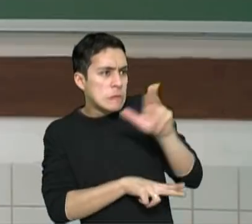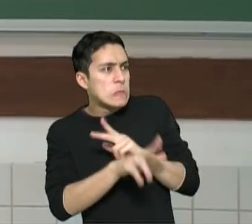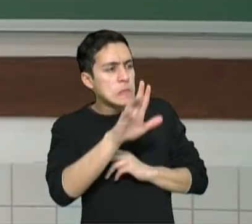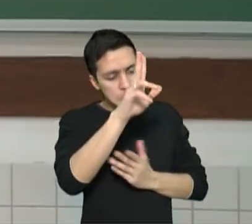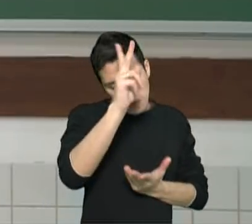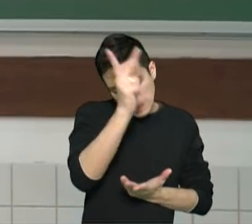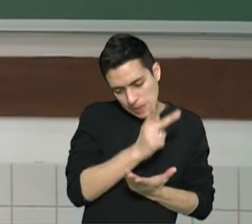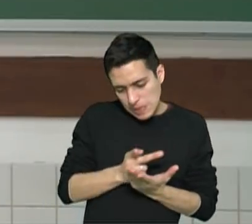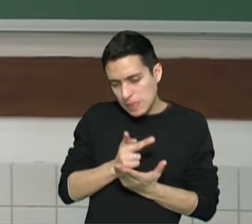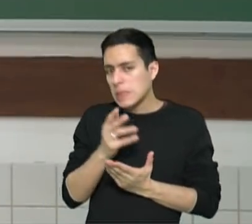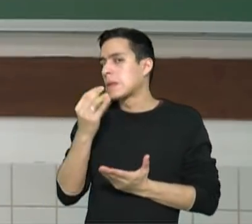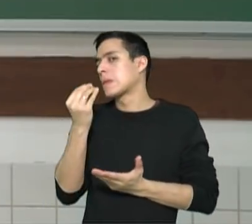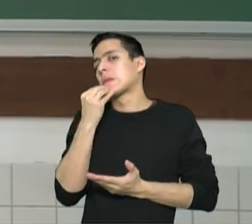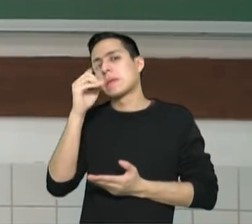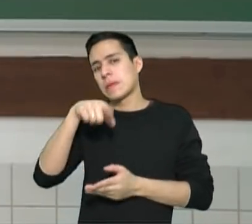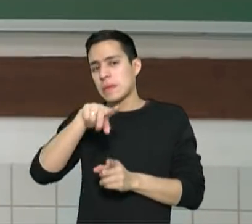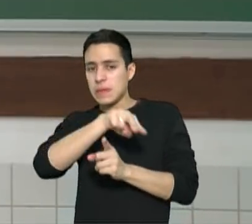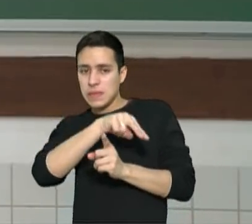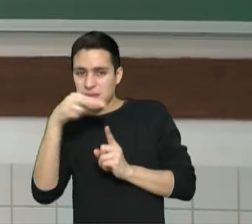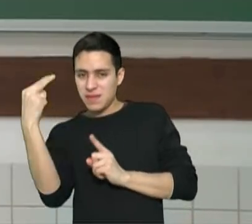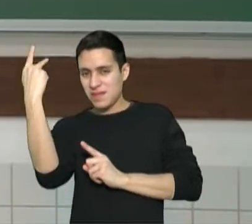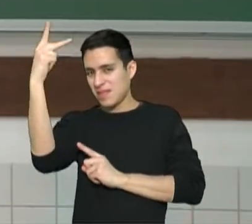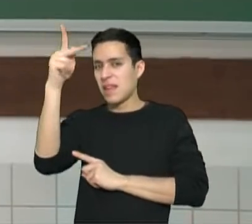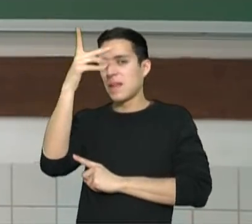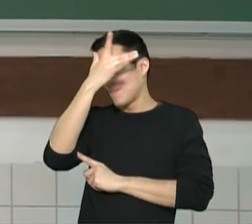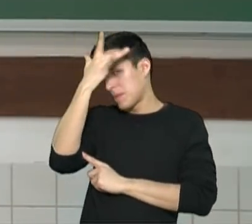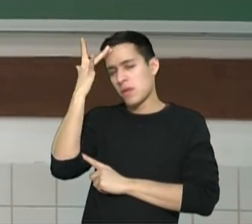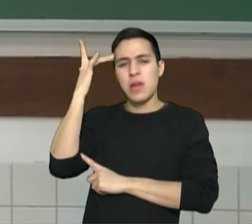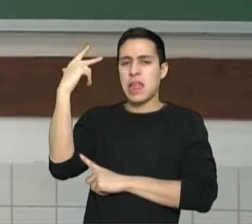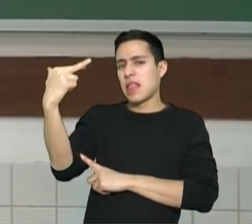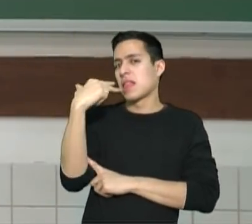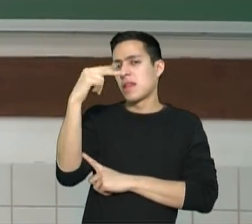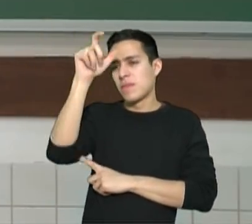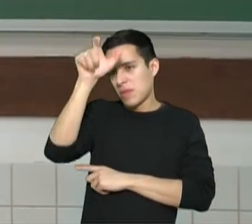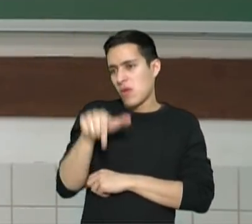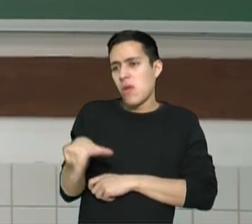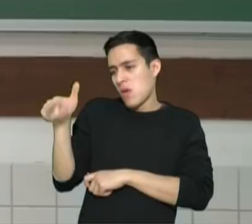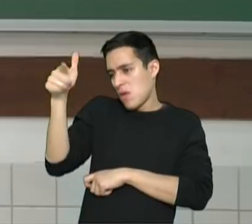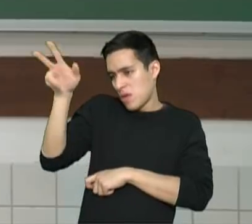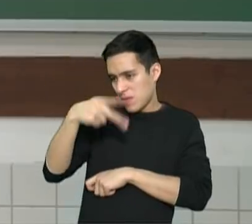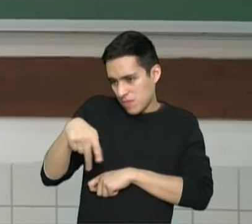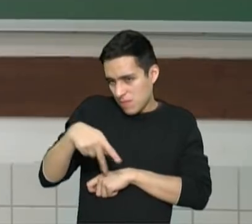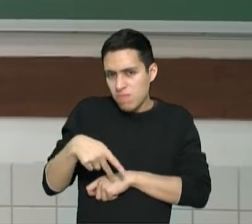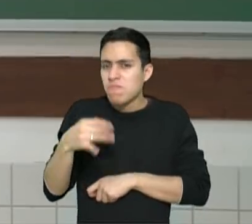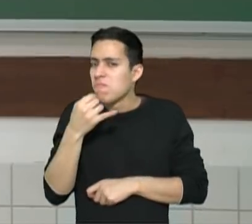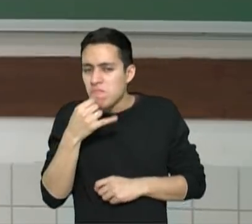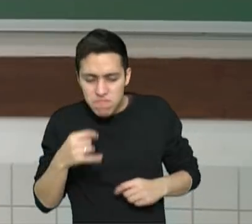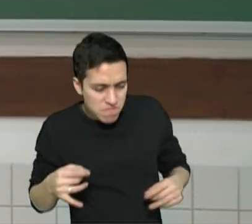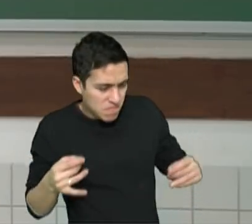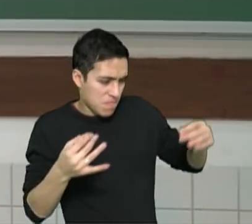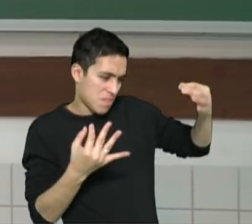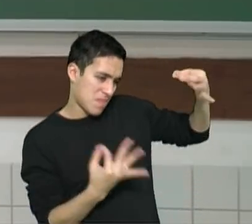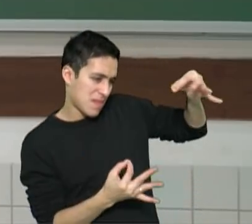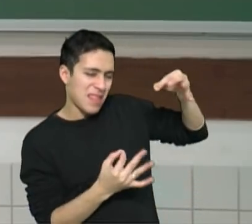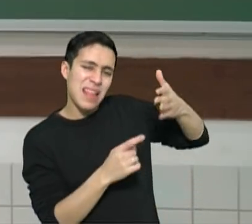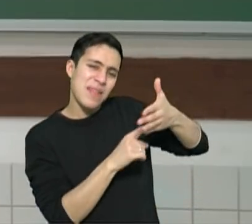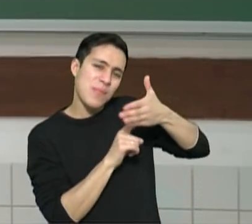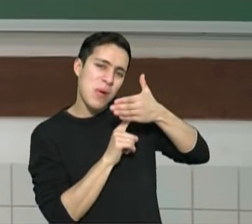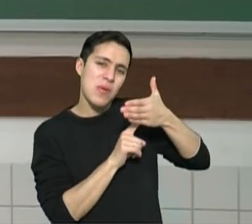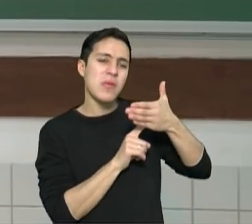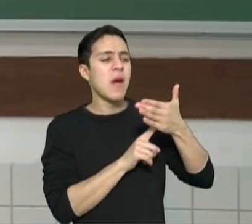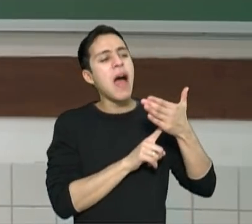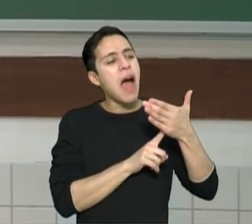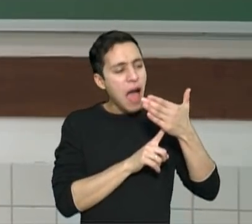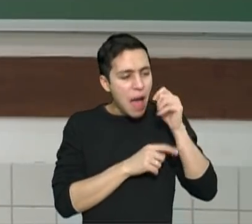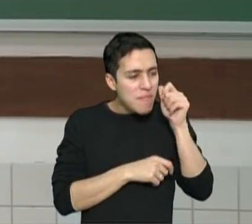olhar estrangeiro, né? Então, a professora deu o exemplo de a Índia aparecer de saia, vestida, né? Então, mas ele